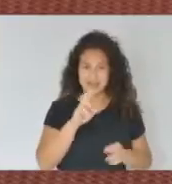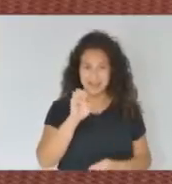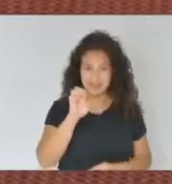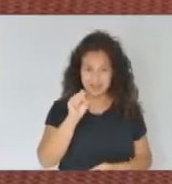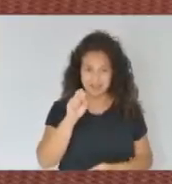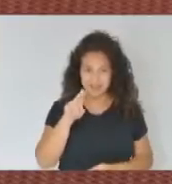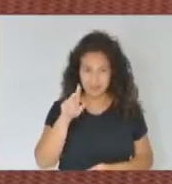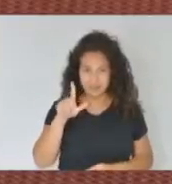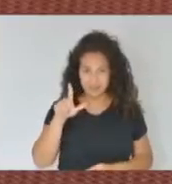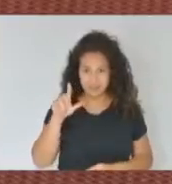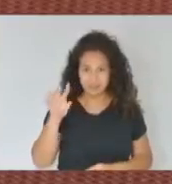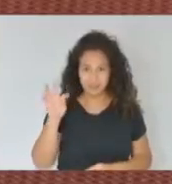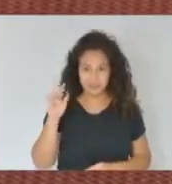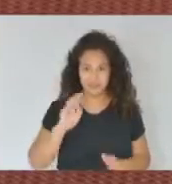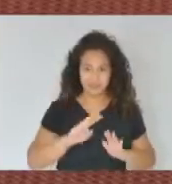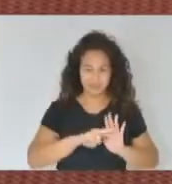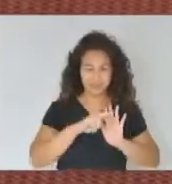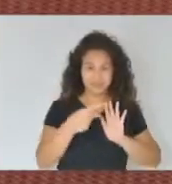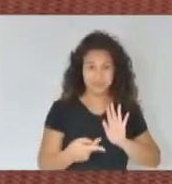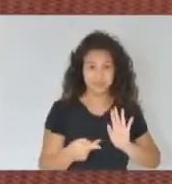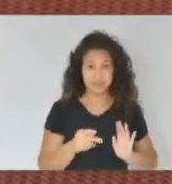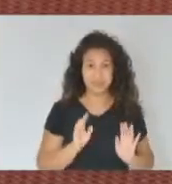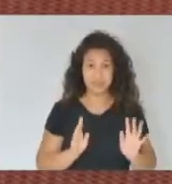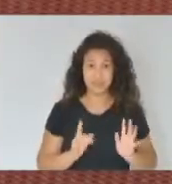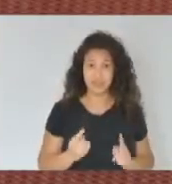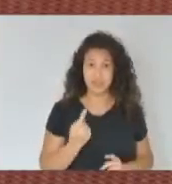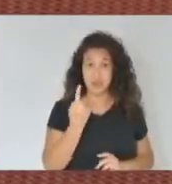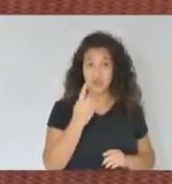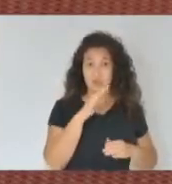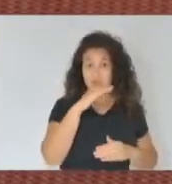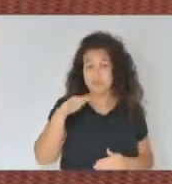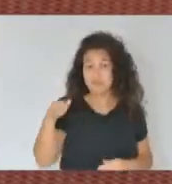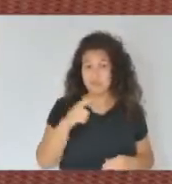para um ano e meio quase de governo. Né?